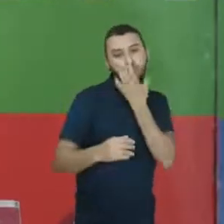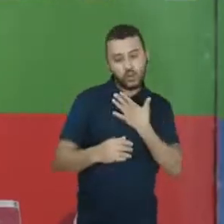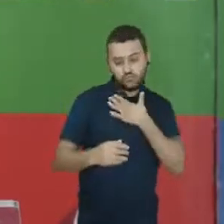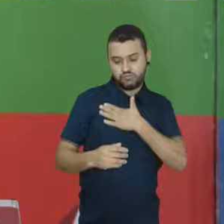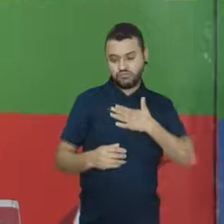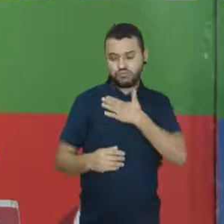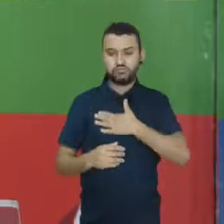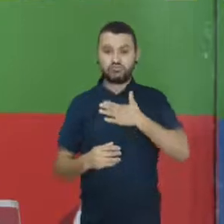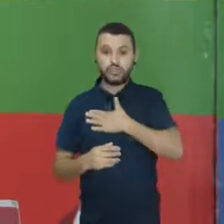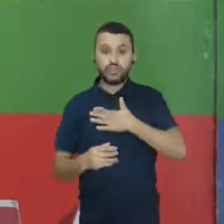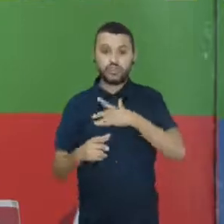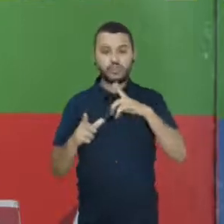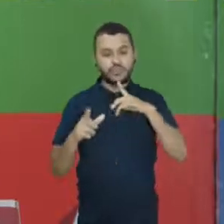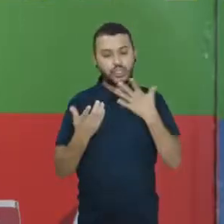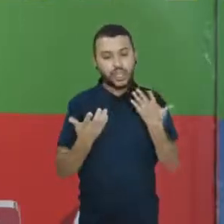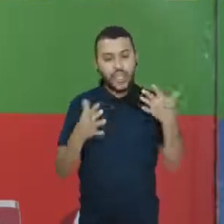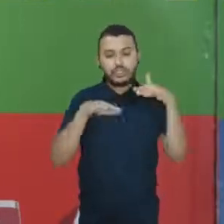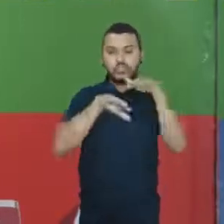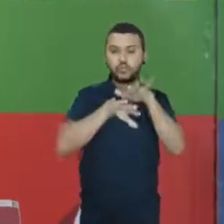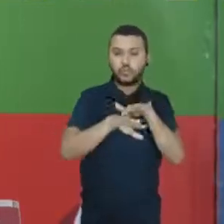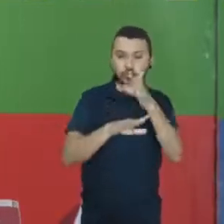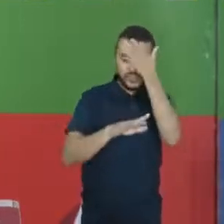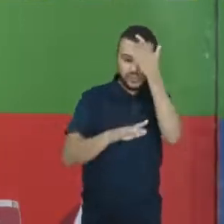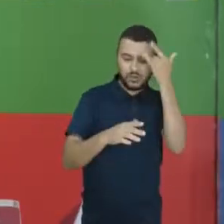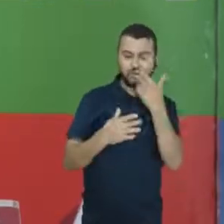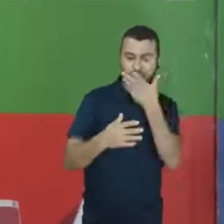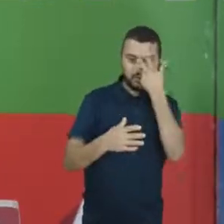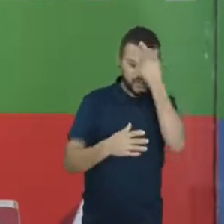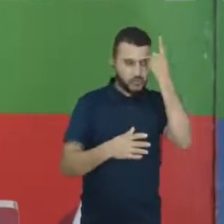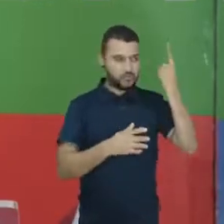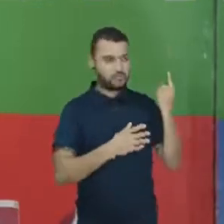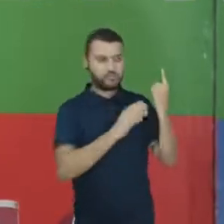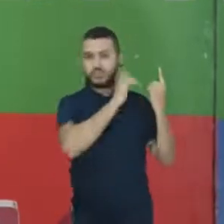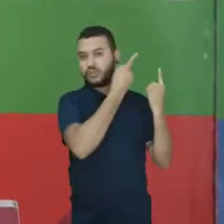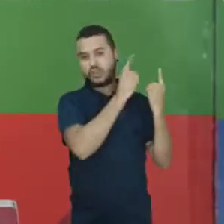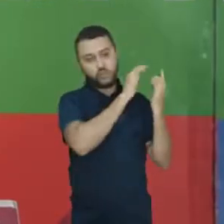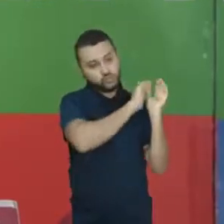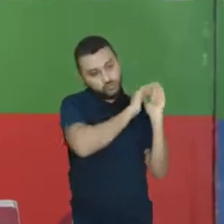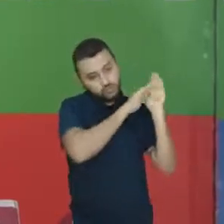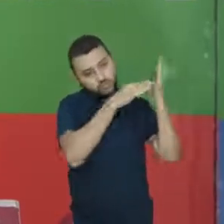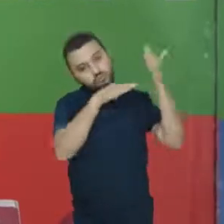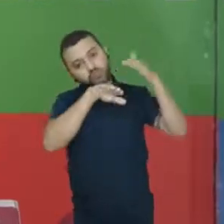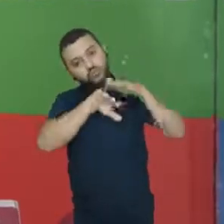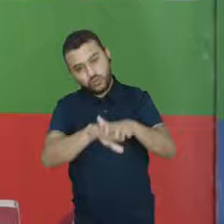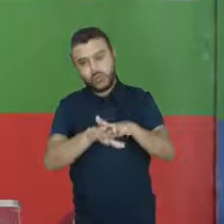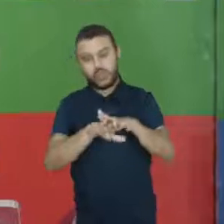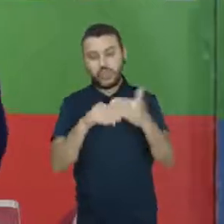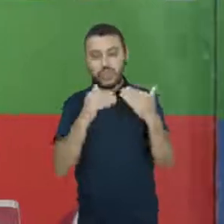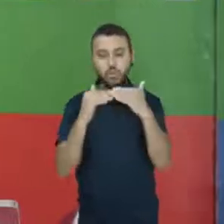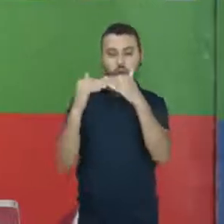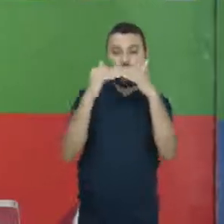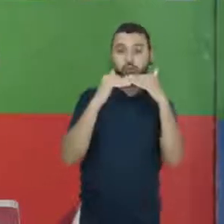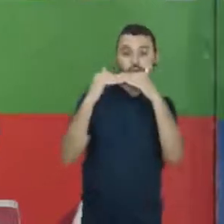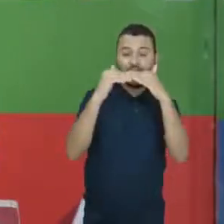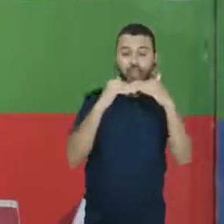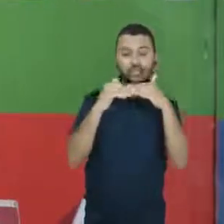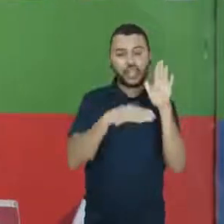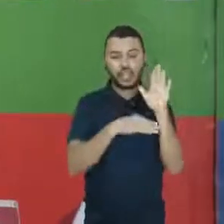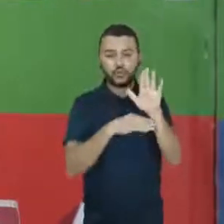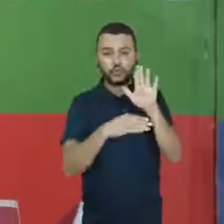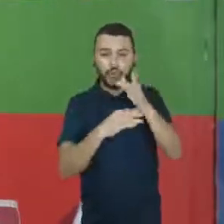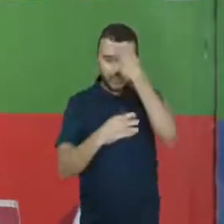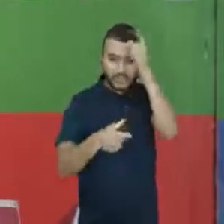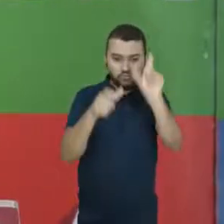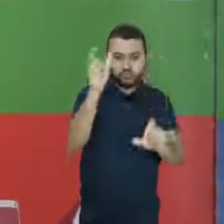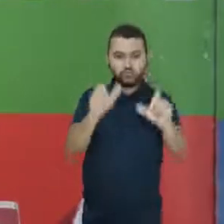inclua todos, que não deixe ninguém para trás, um Brasil que garanta igualdade e oportunidade para cada filho e filha, de cada Maria, de cada